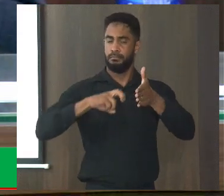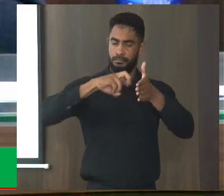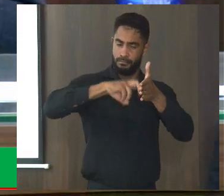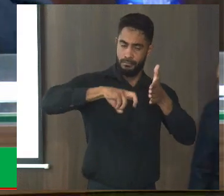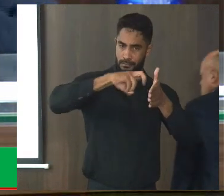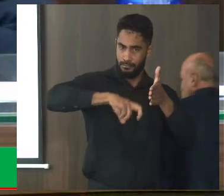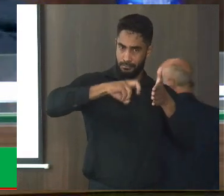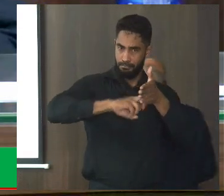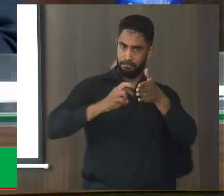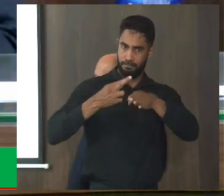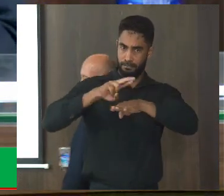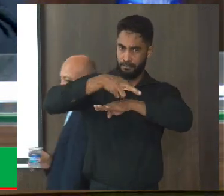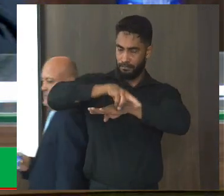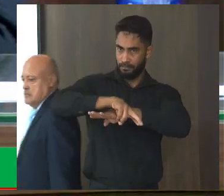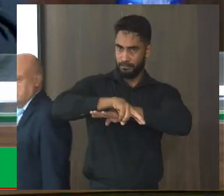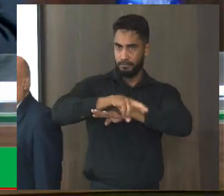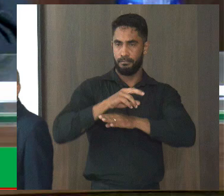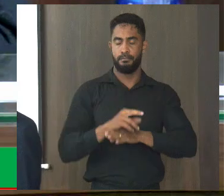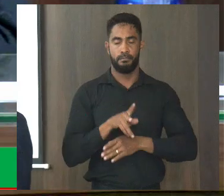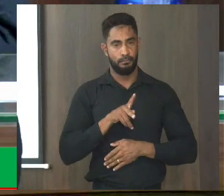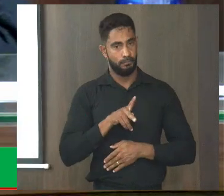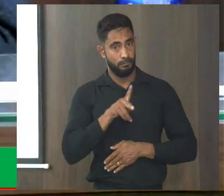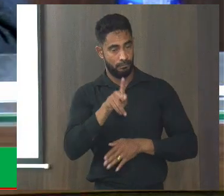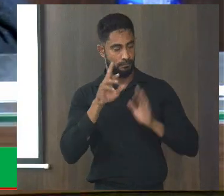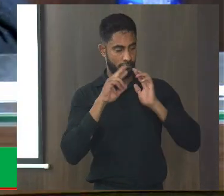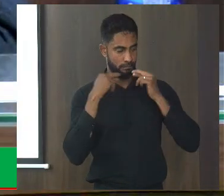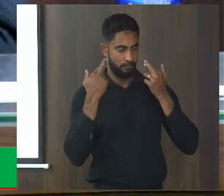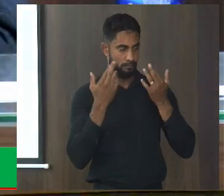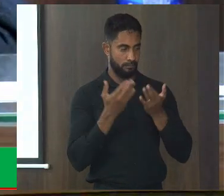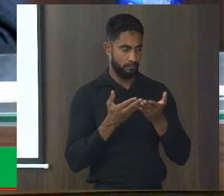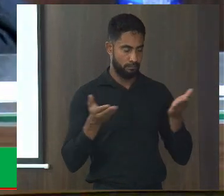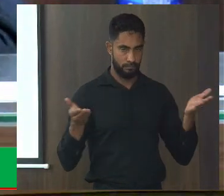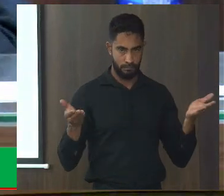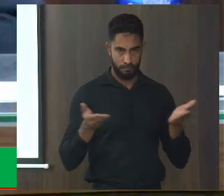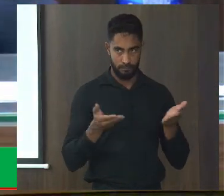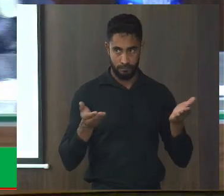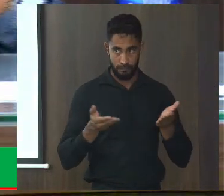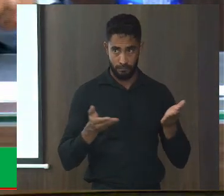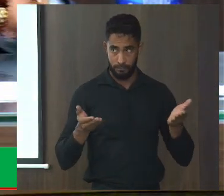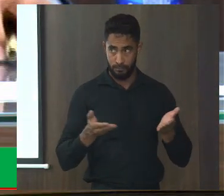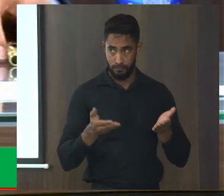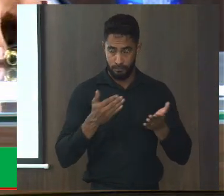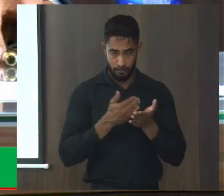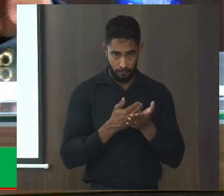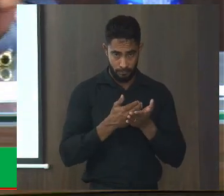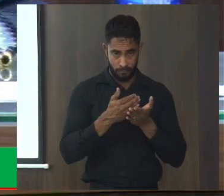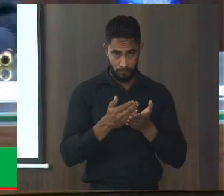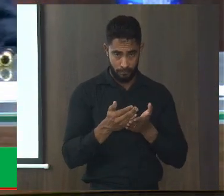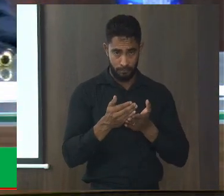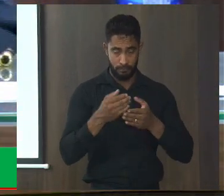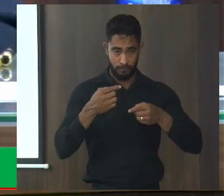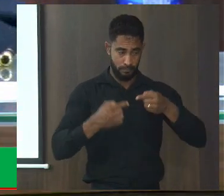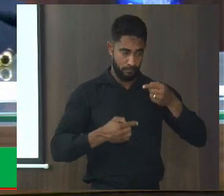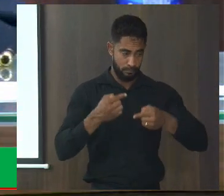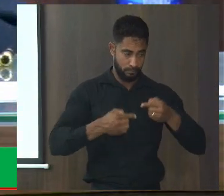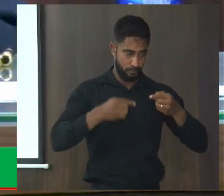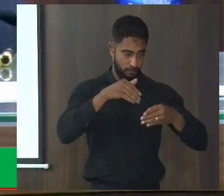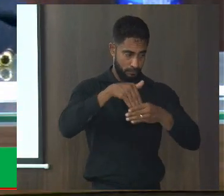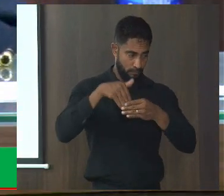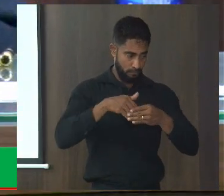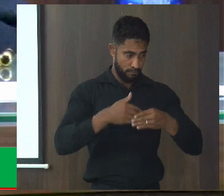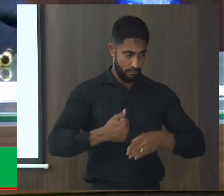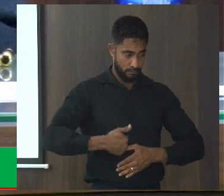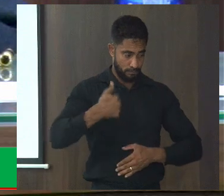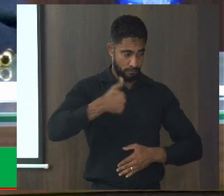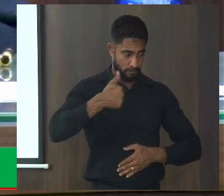Riacho dos Machados. Dando então continuidade à nossa reunião, iniciamos agora a discussão e votação em